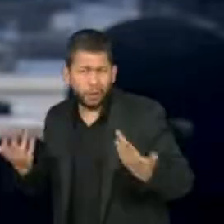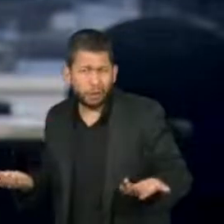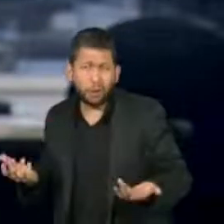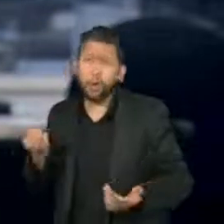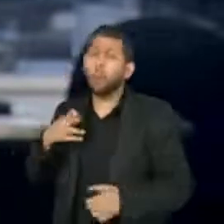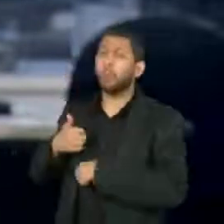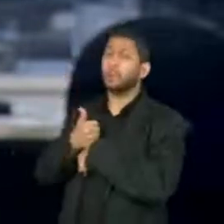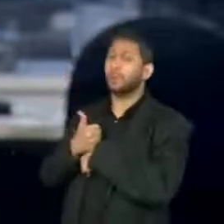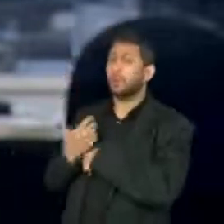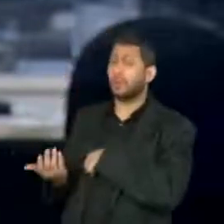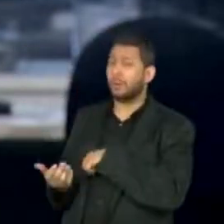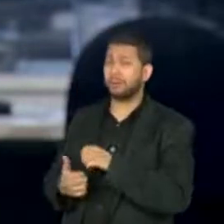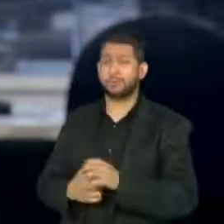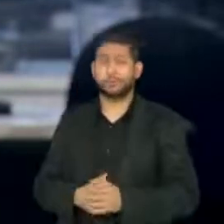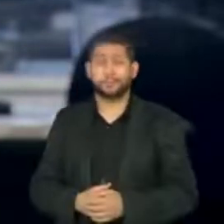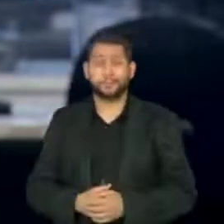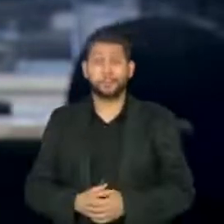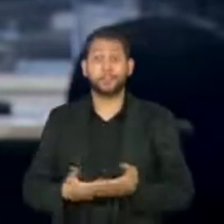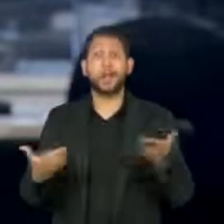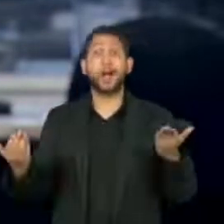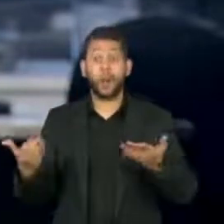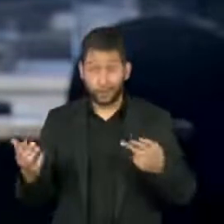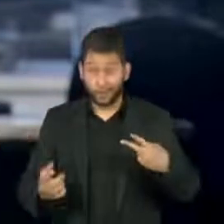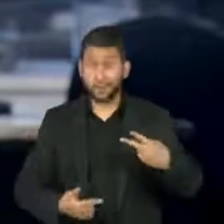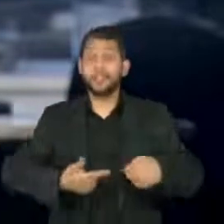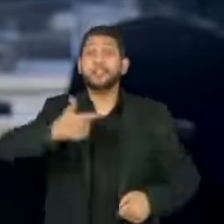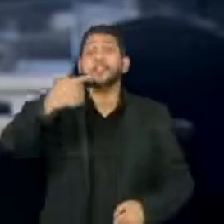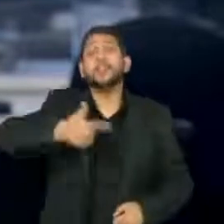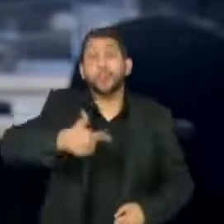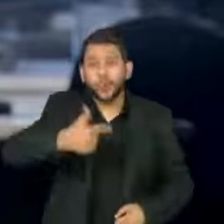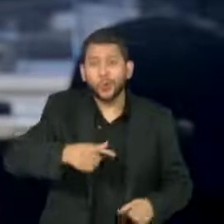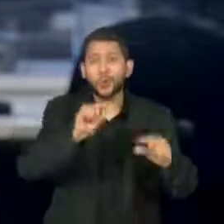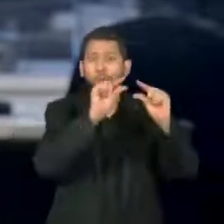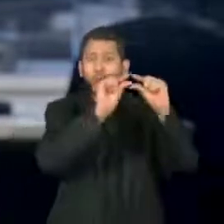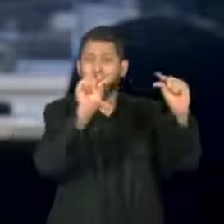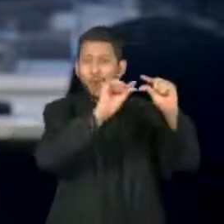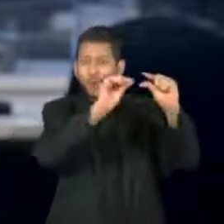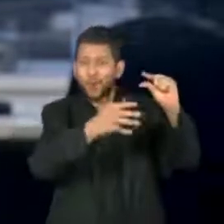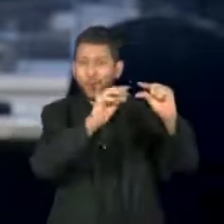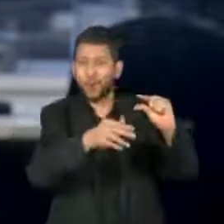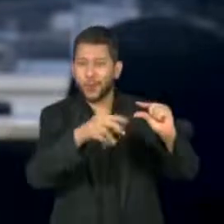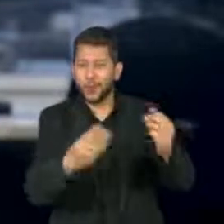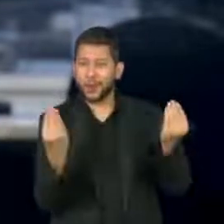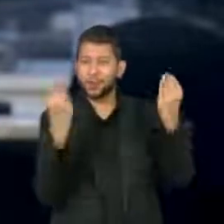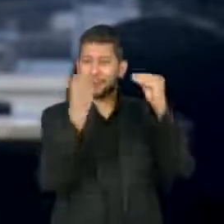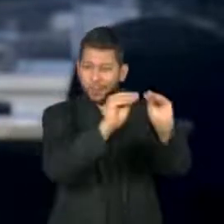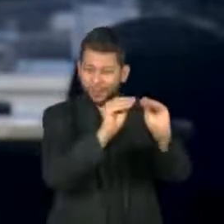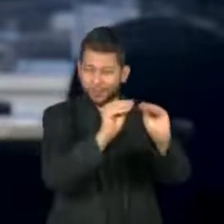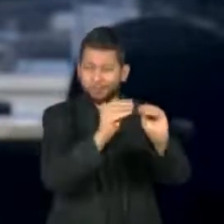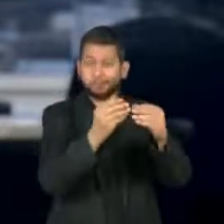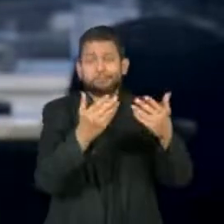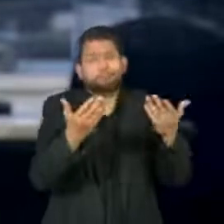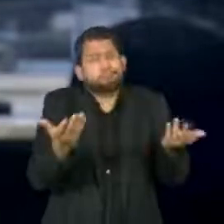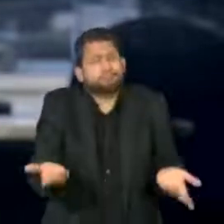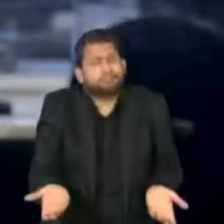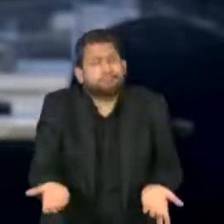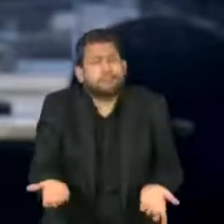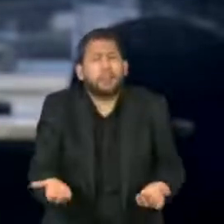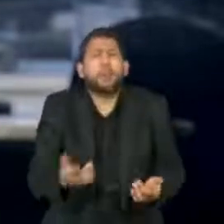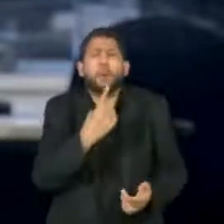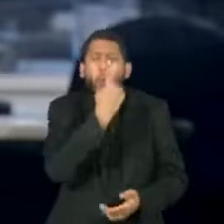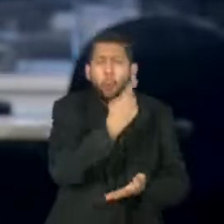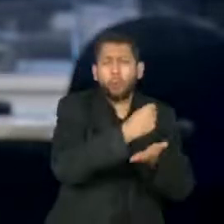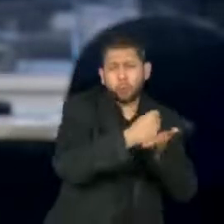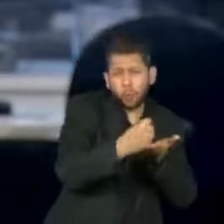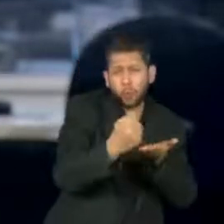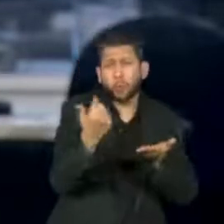No final da manhã, entrou no ar um formulário 2 para preenchimento igual ao anterior. Nós perguntamos à assessoria da pasta sobre a